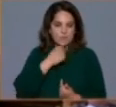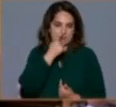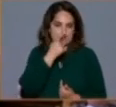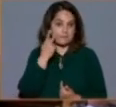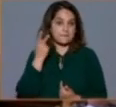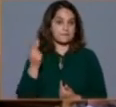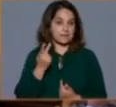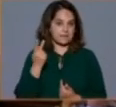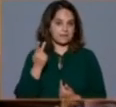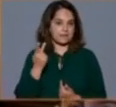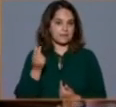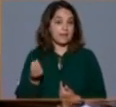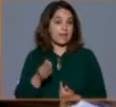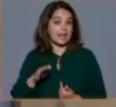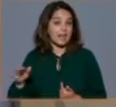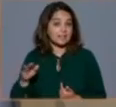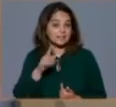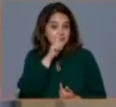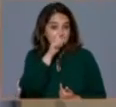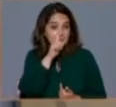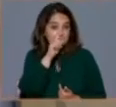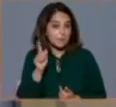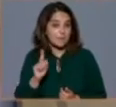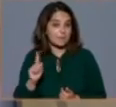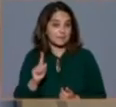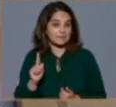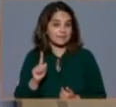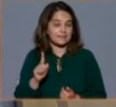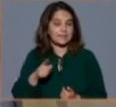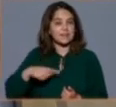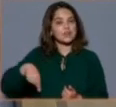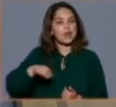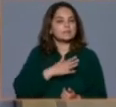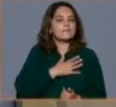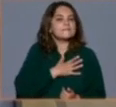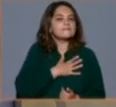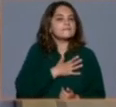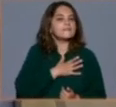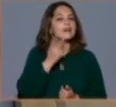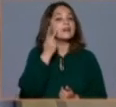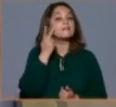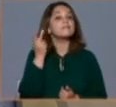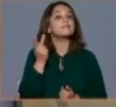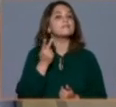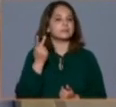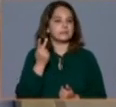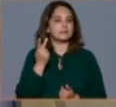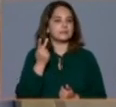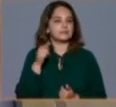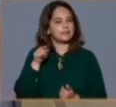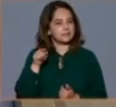O coração de criança não mente, e o nosso amor pela vida é